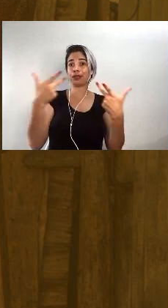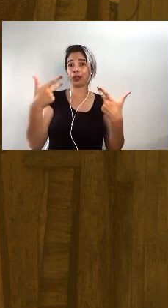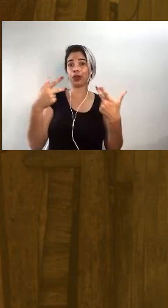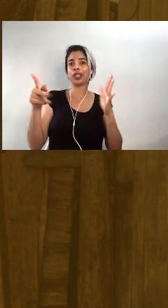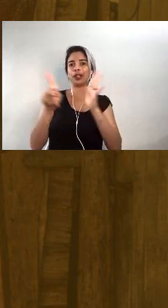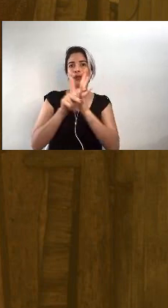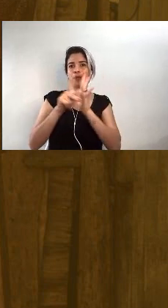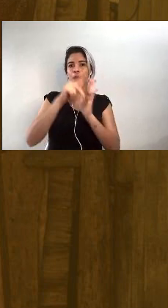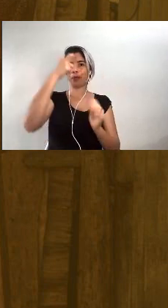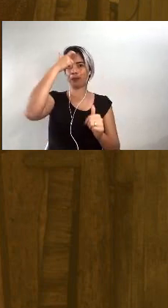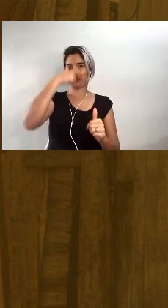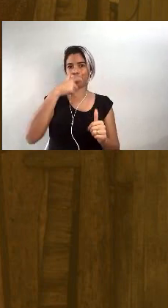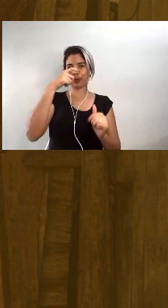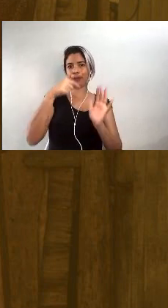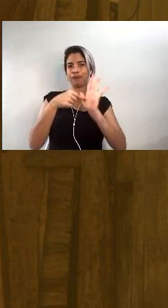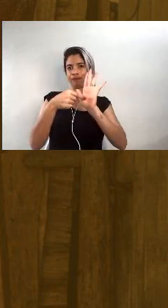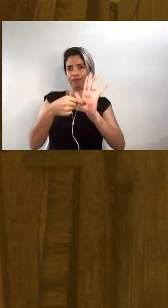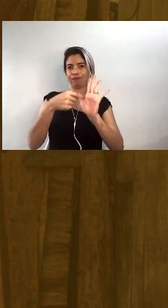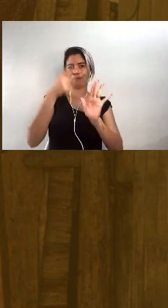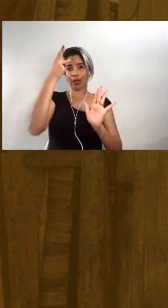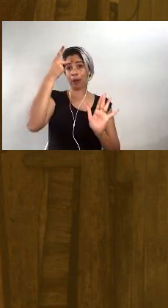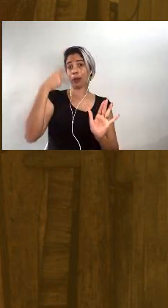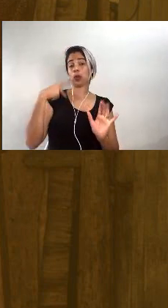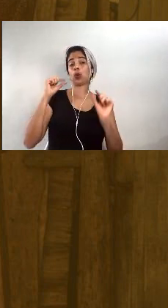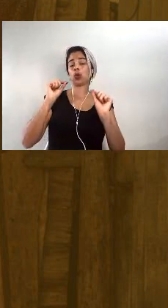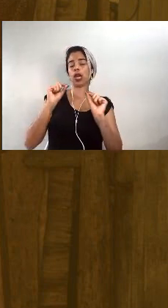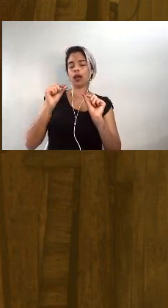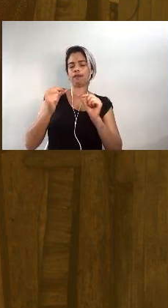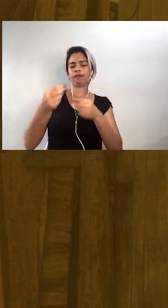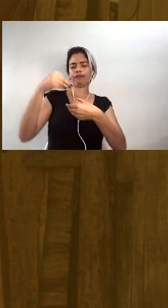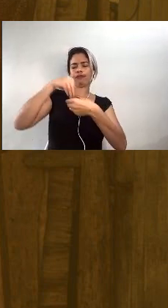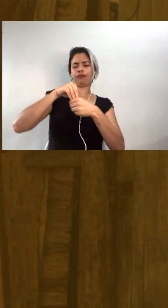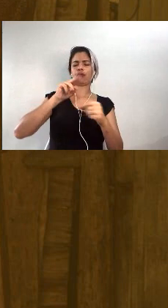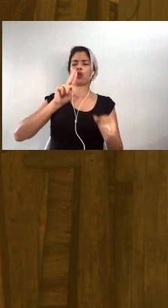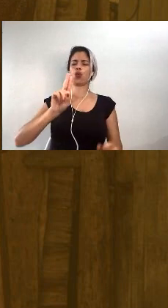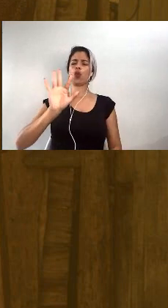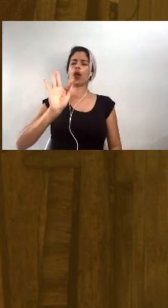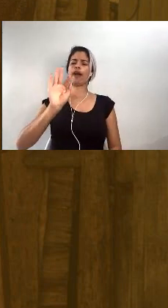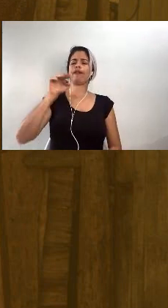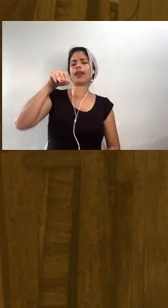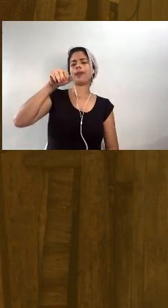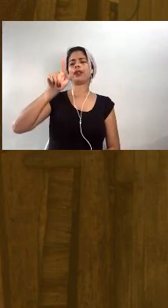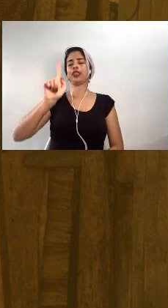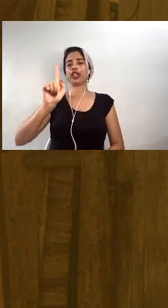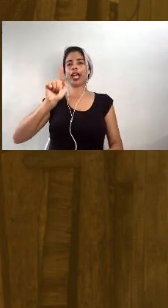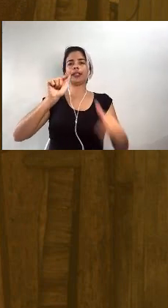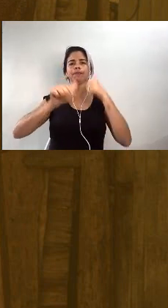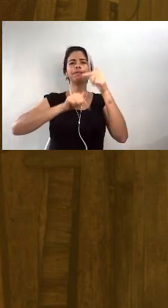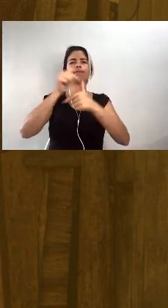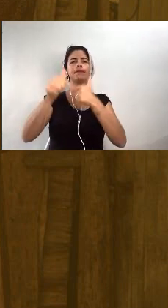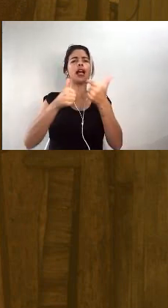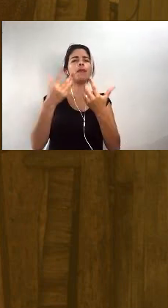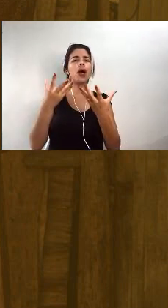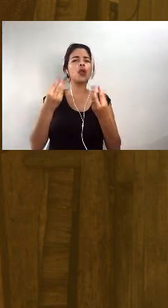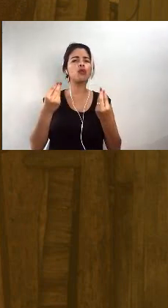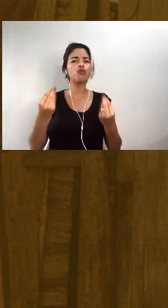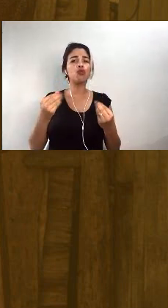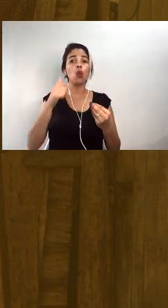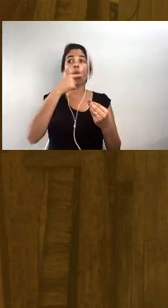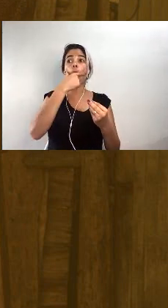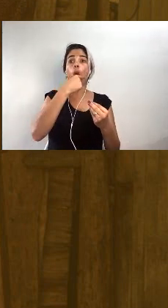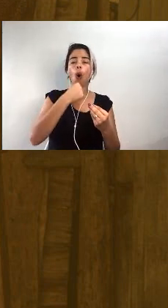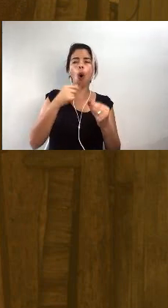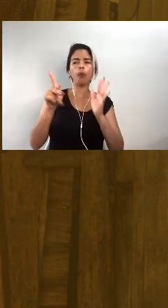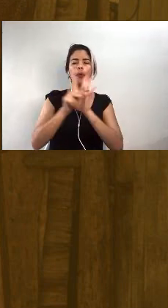minha apresentação, assim, que na UFMG a gente tem trabalhado, né? Eu tenho trabalhado coordenando o núcleo Conexões